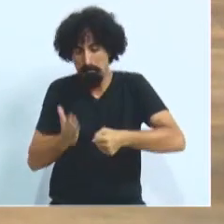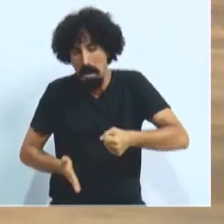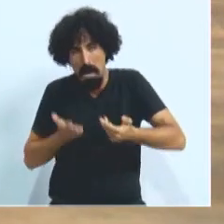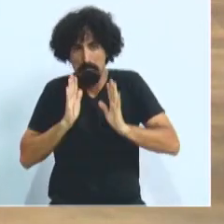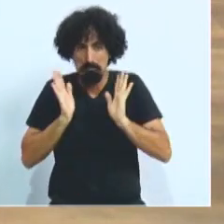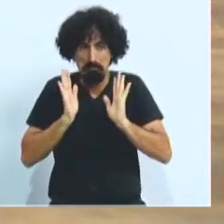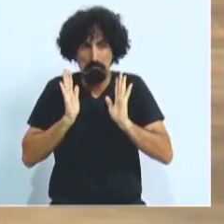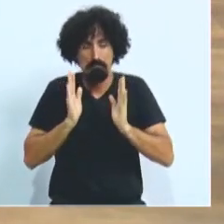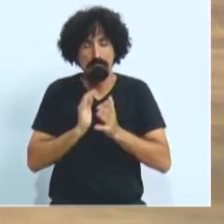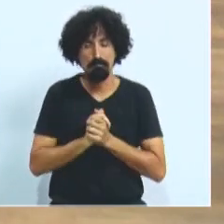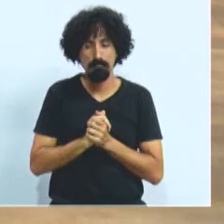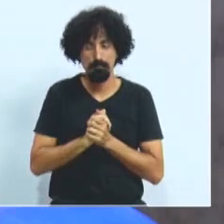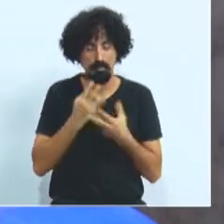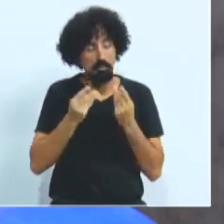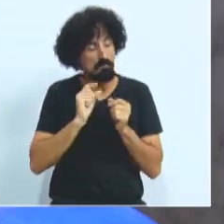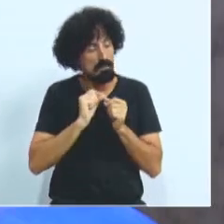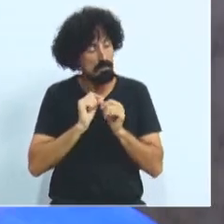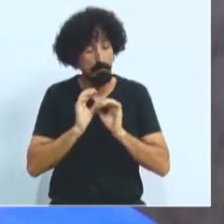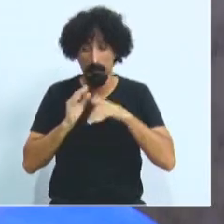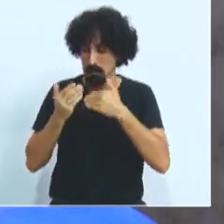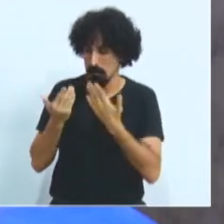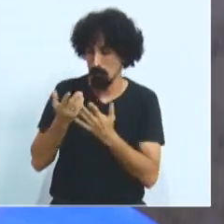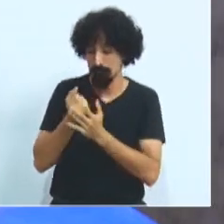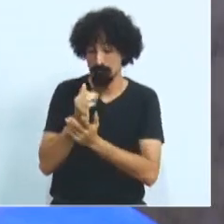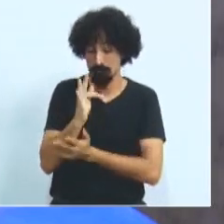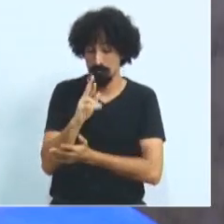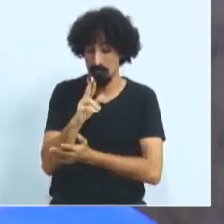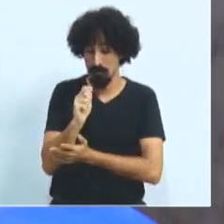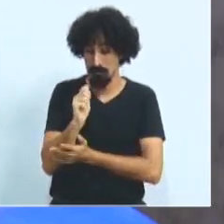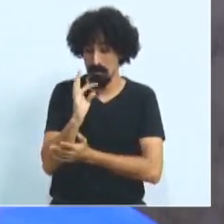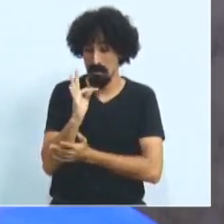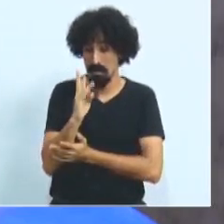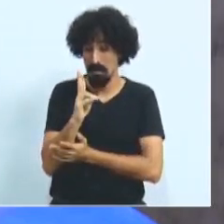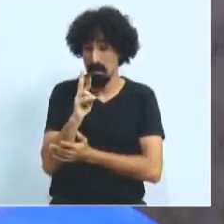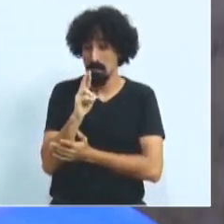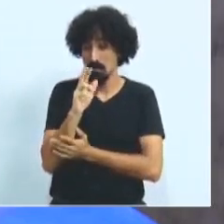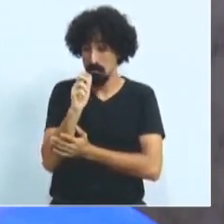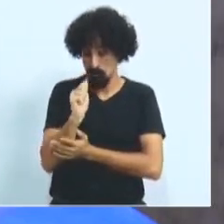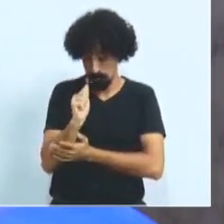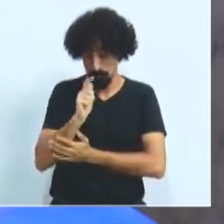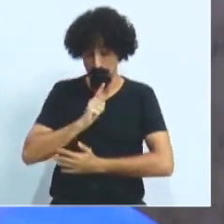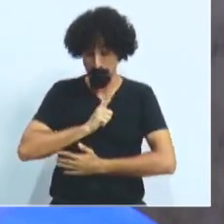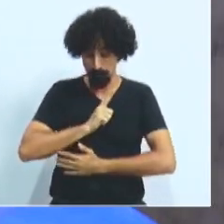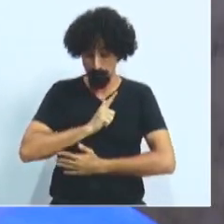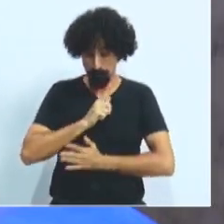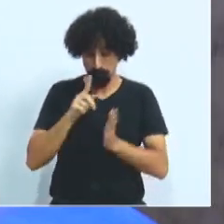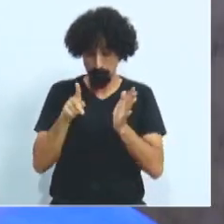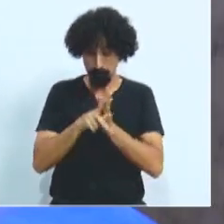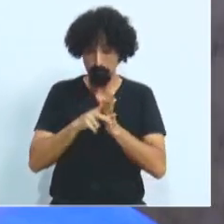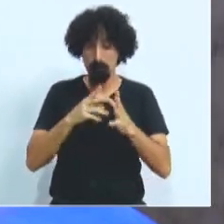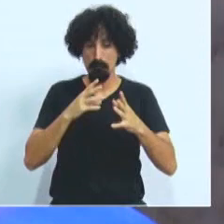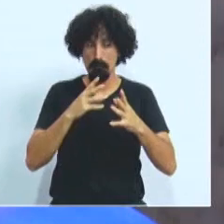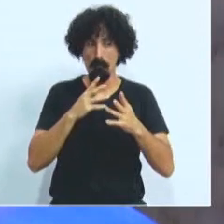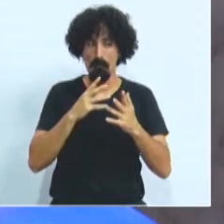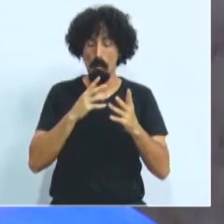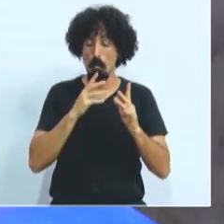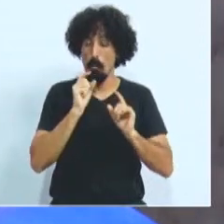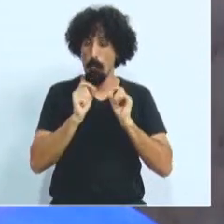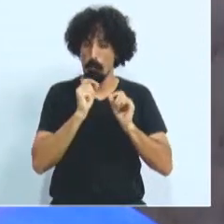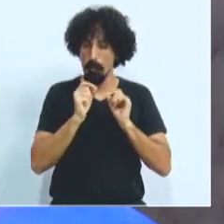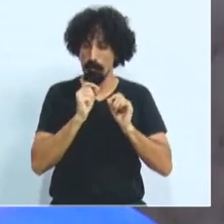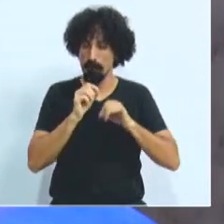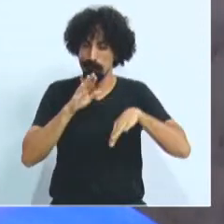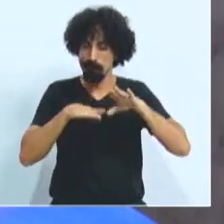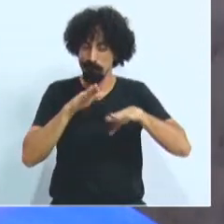deste? A fratura, ela tem sinais e sintomas específicos, né? De repente, a gente tem uma criança pequena